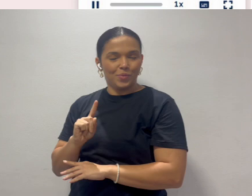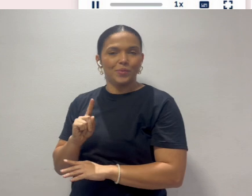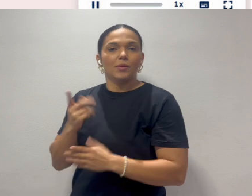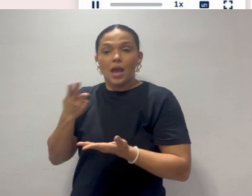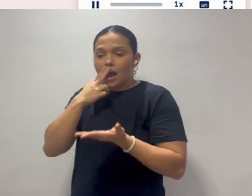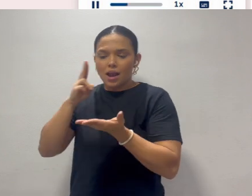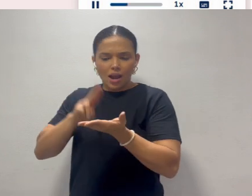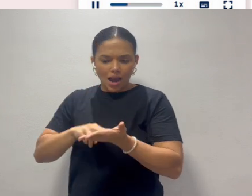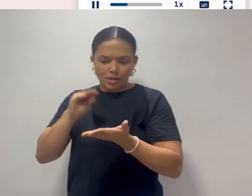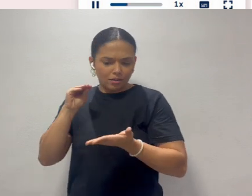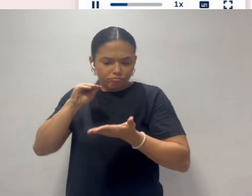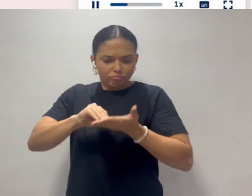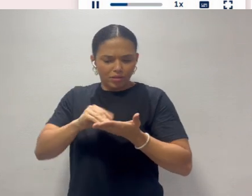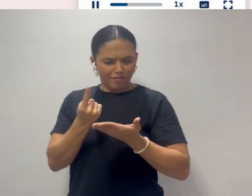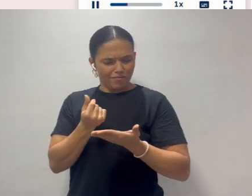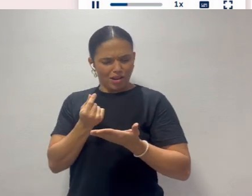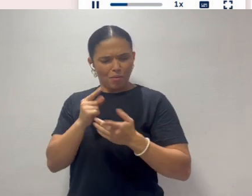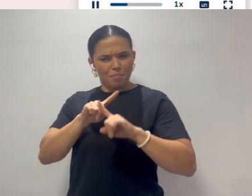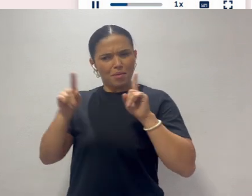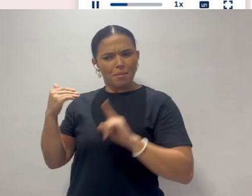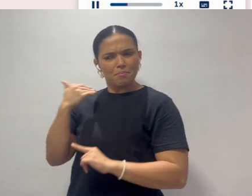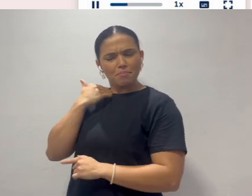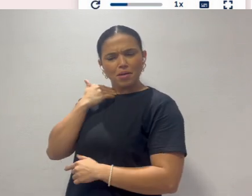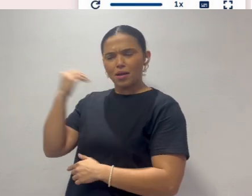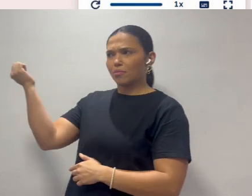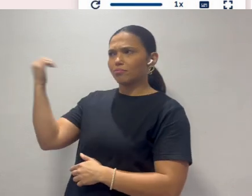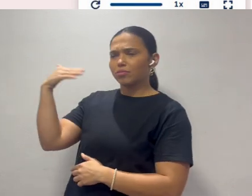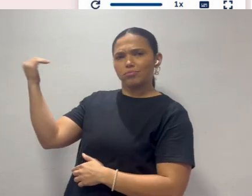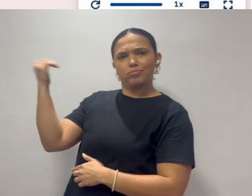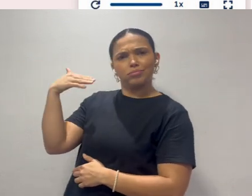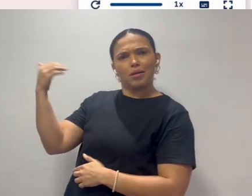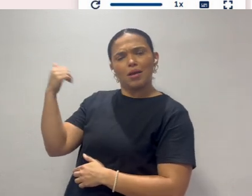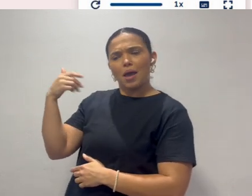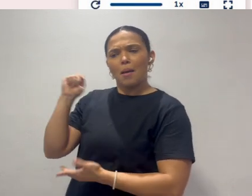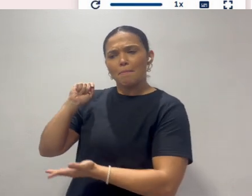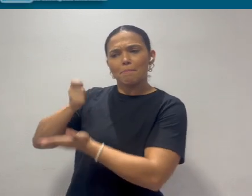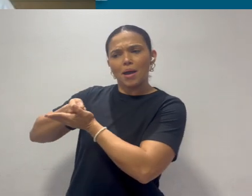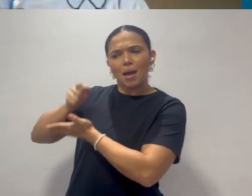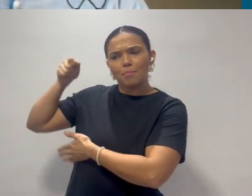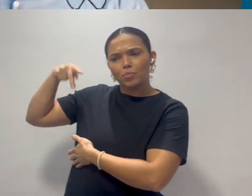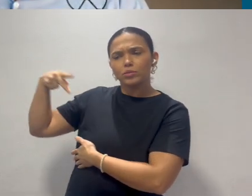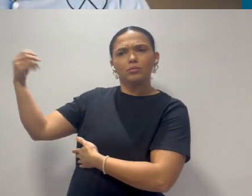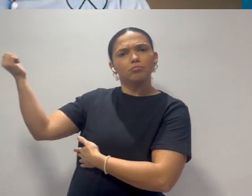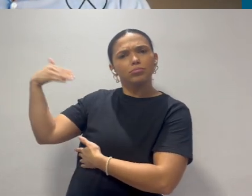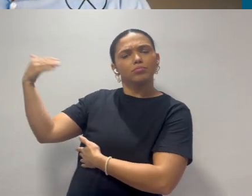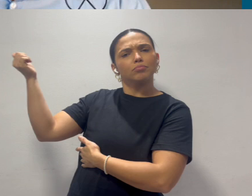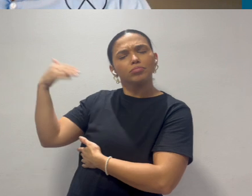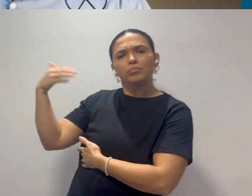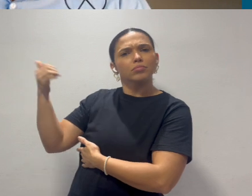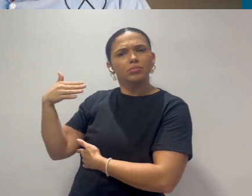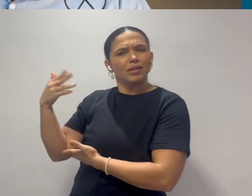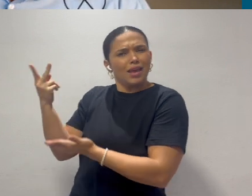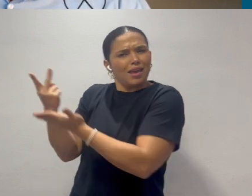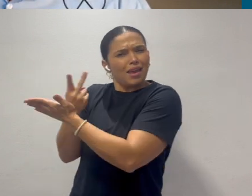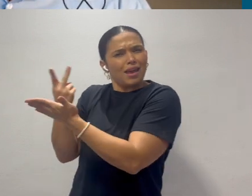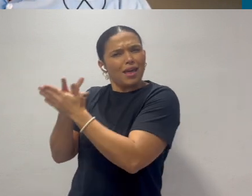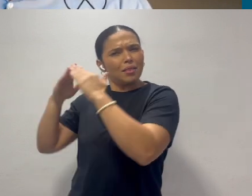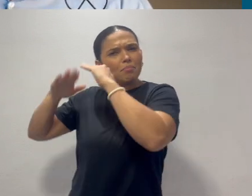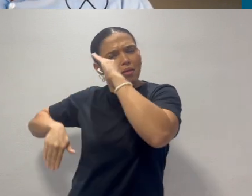valor, e na hora de efetivar o pagamento dele, né, veio com valor